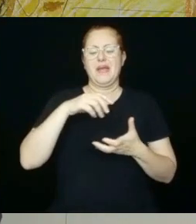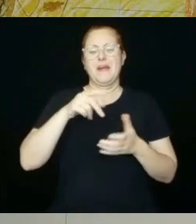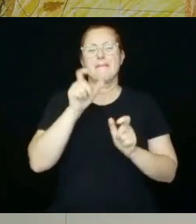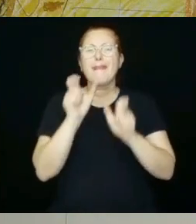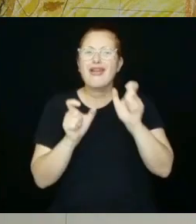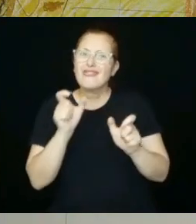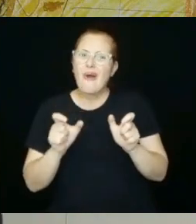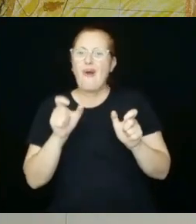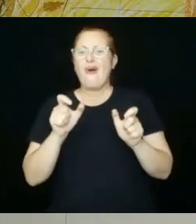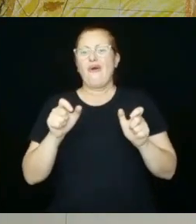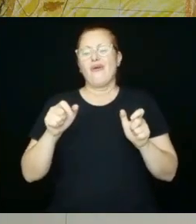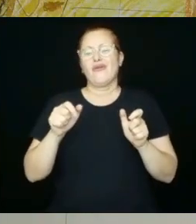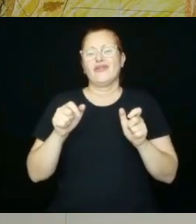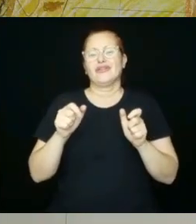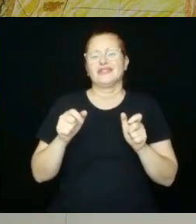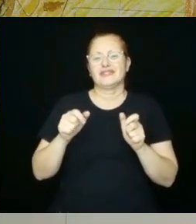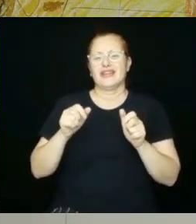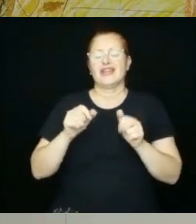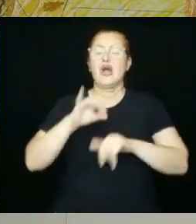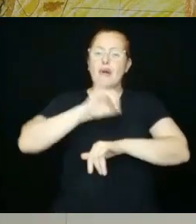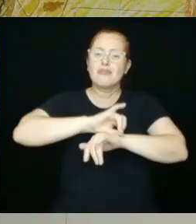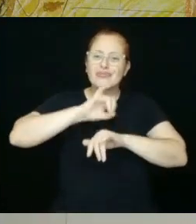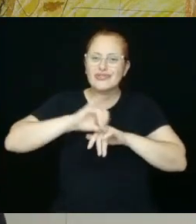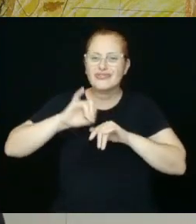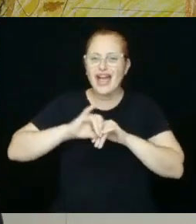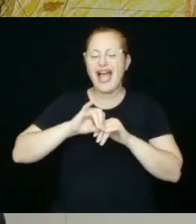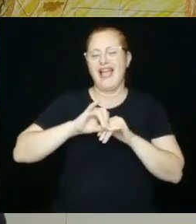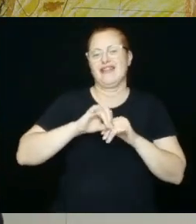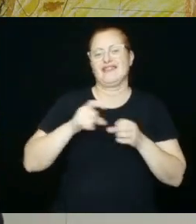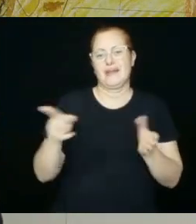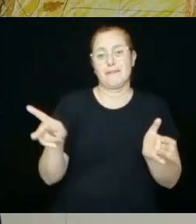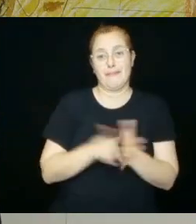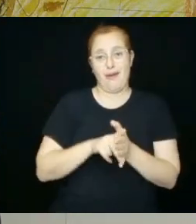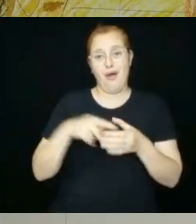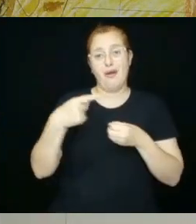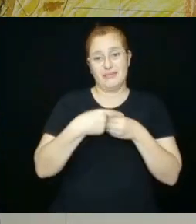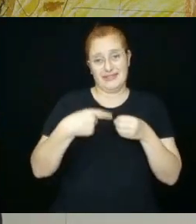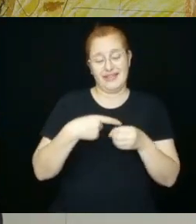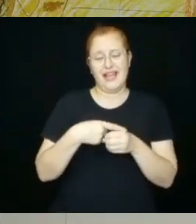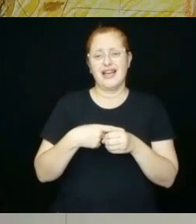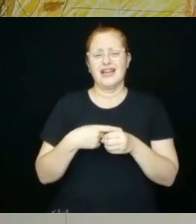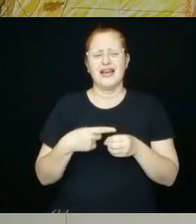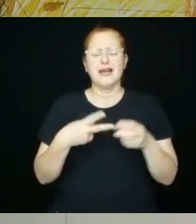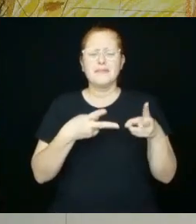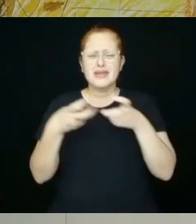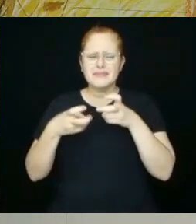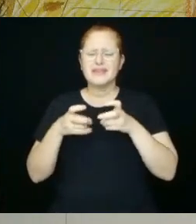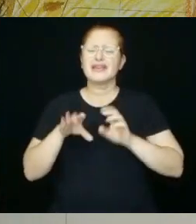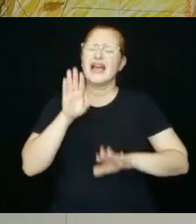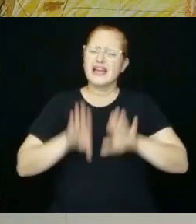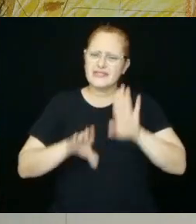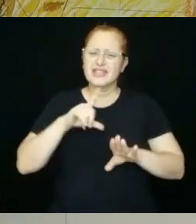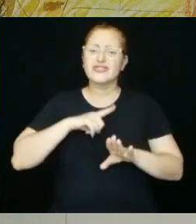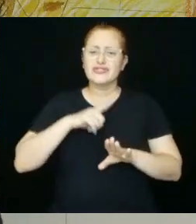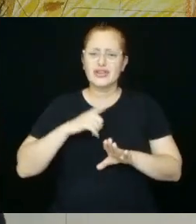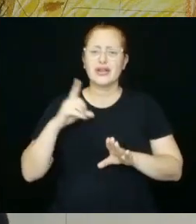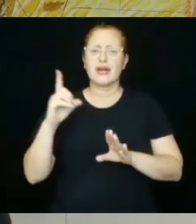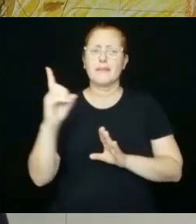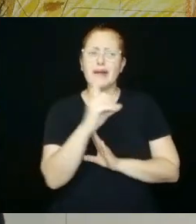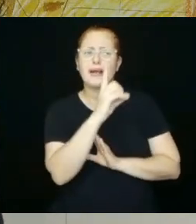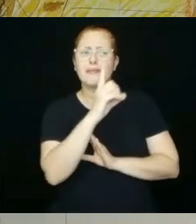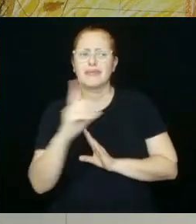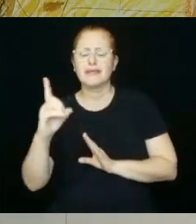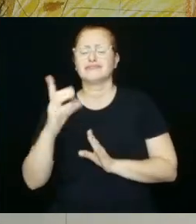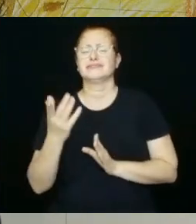com mobiliário urbano, essas coisas que eu estava acostumado a fazer. E aí aqui eu via que tinha de vez em quando um e outro, mas só que